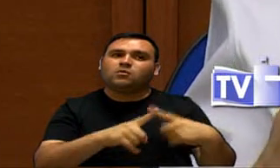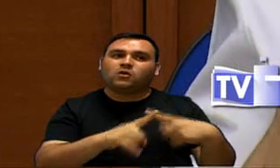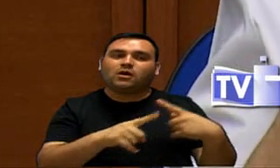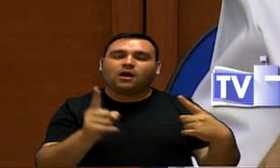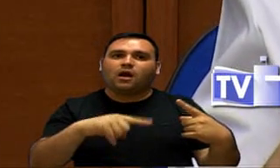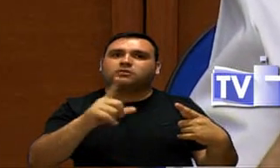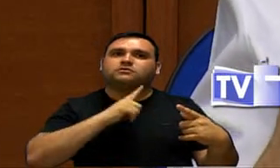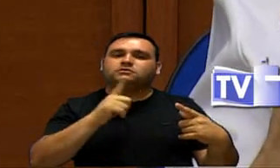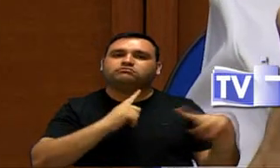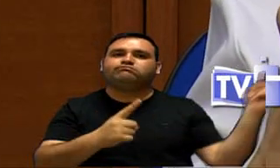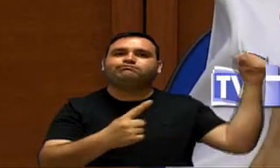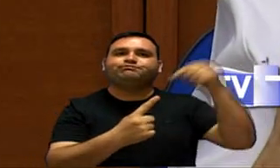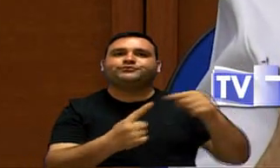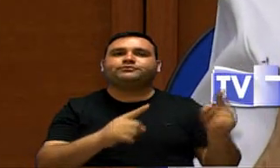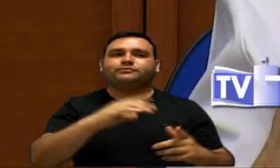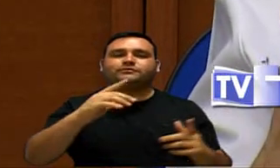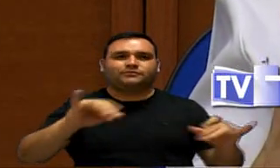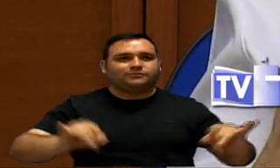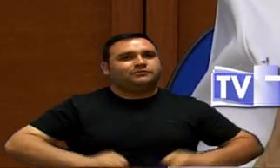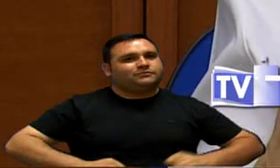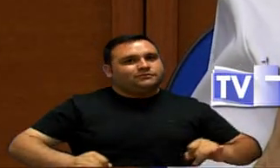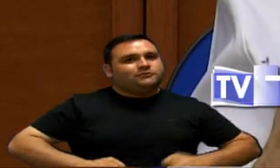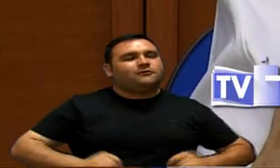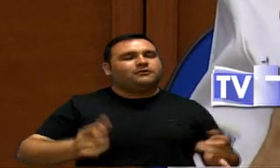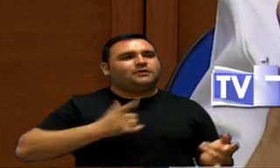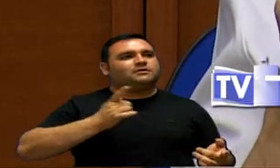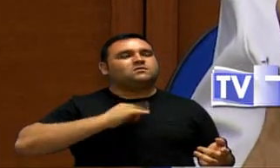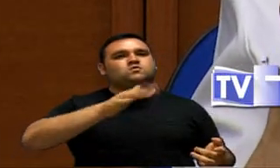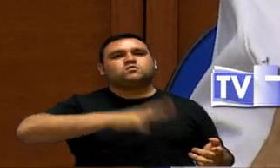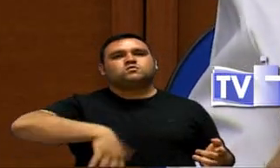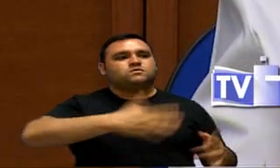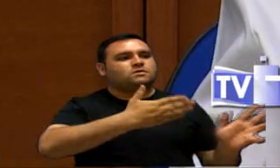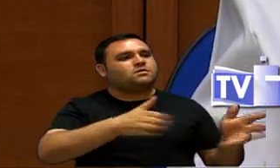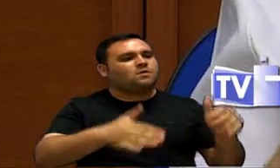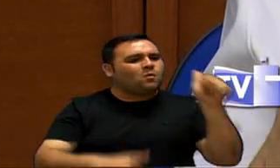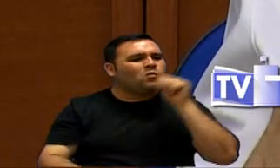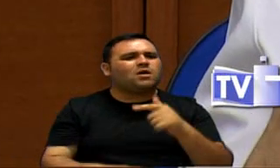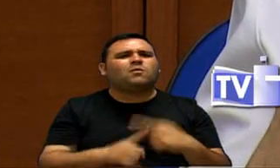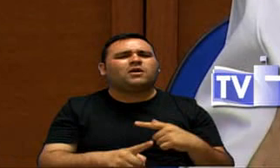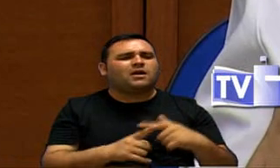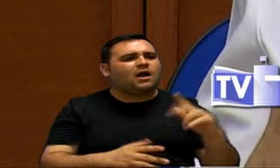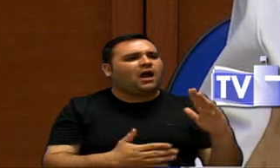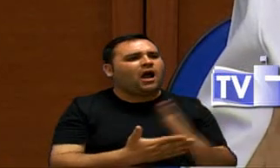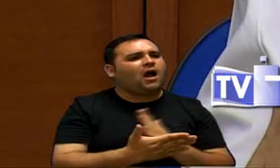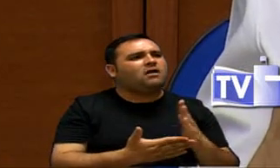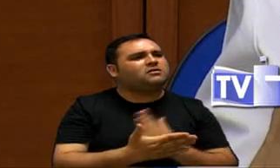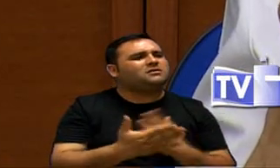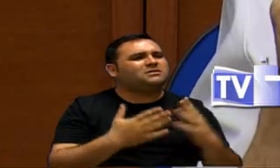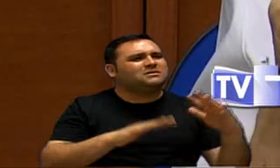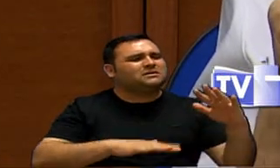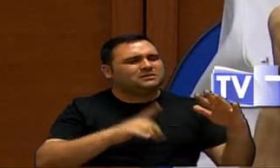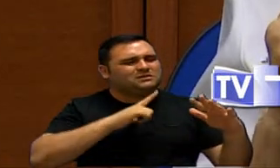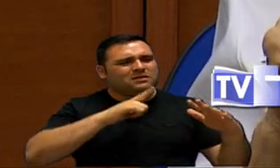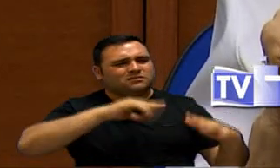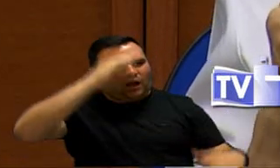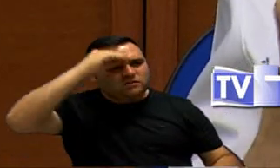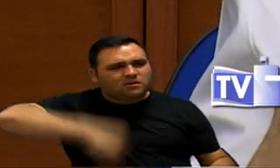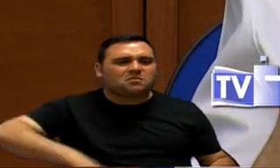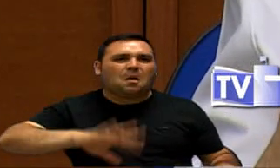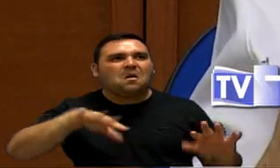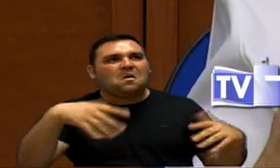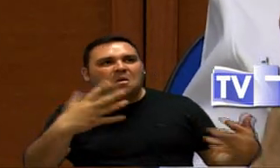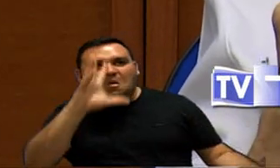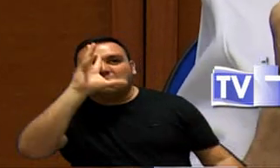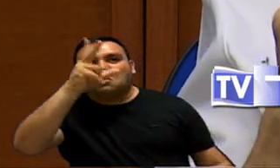é um ponto dramático do acompanhamento do processo da mulher. Por que que muitas desistem no meio do caminho? Por que que elas mudam